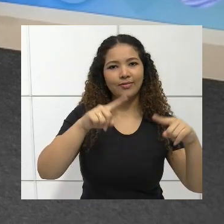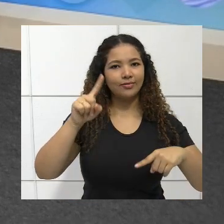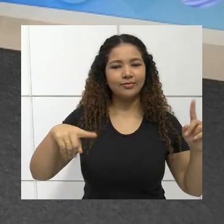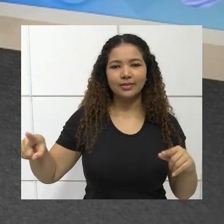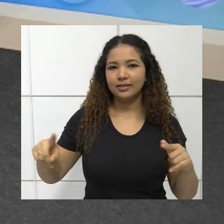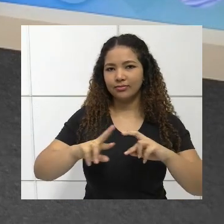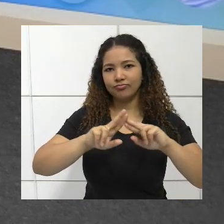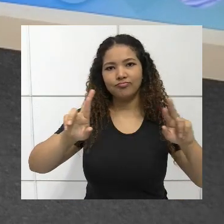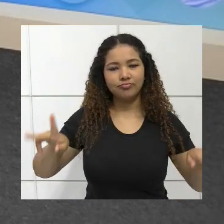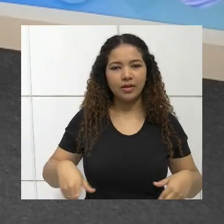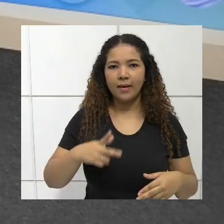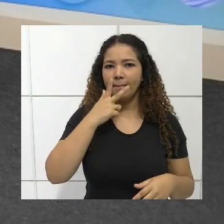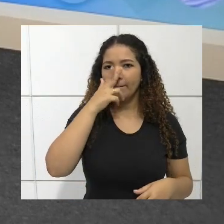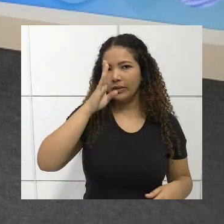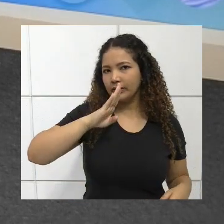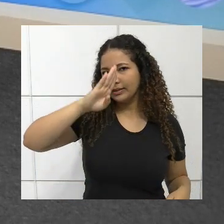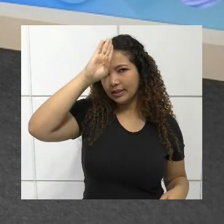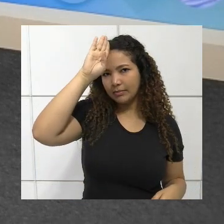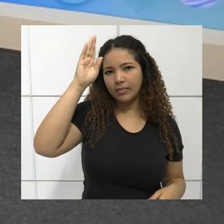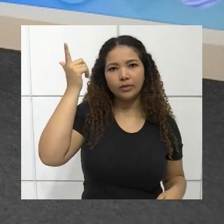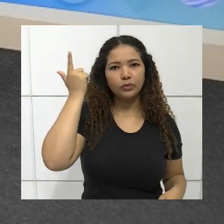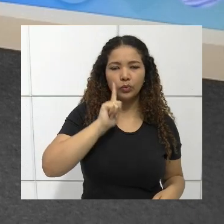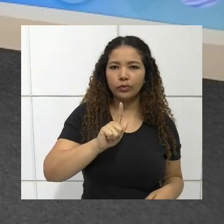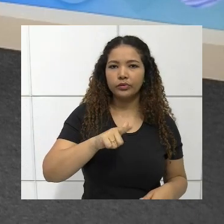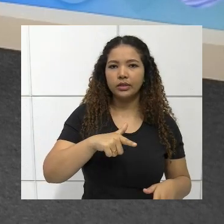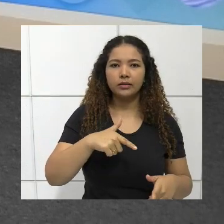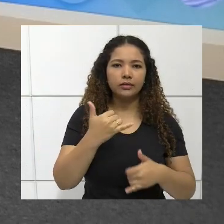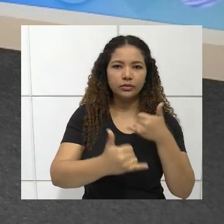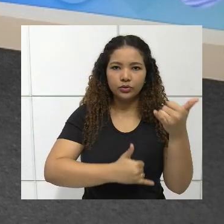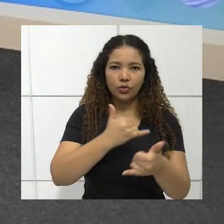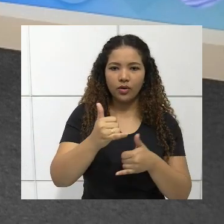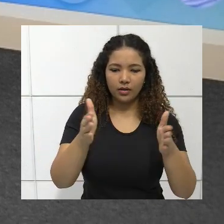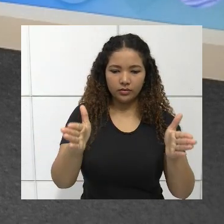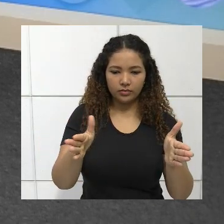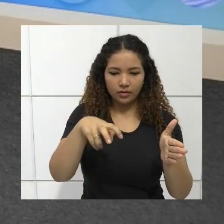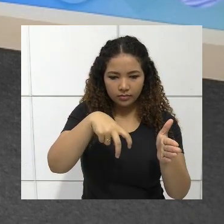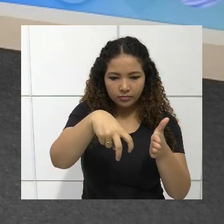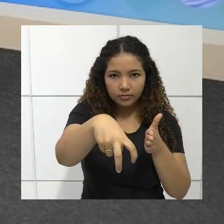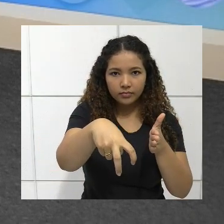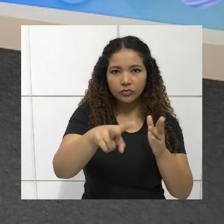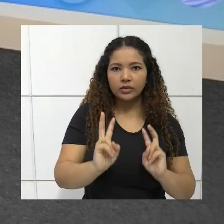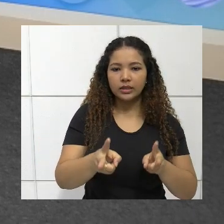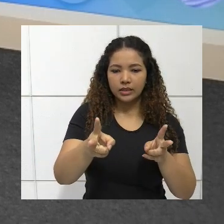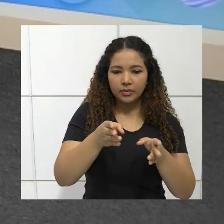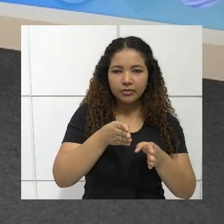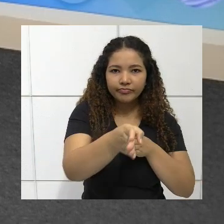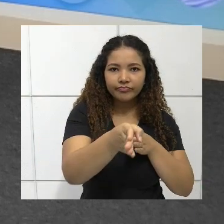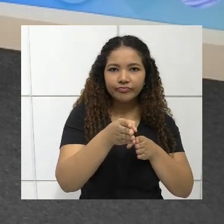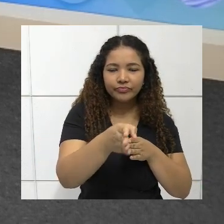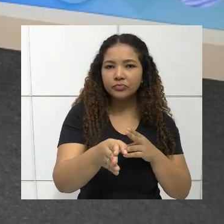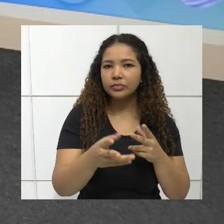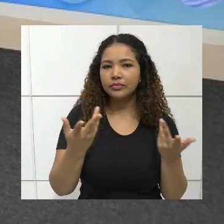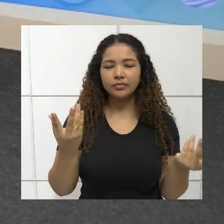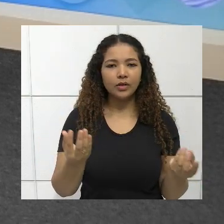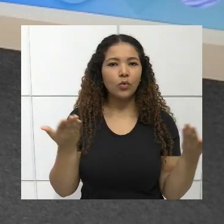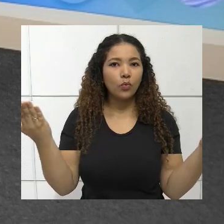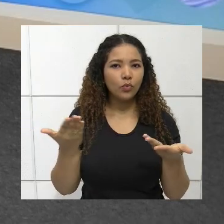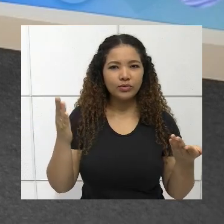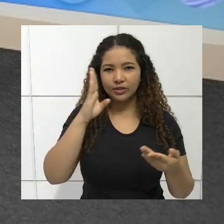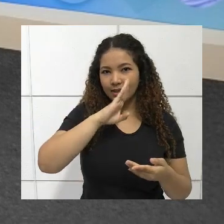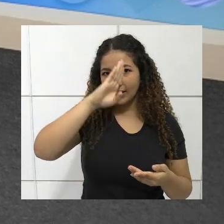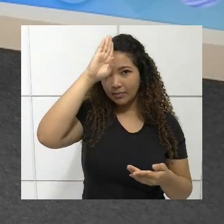Me parece que o Neymar não é jogador de meio campo, o Neymar sempre foi atacante em toda a sua carreira. Hoje o Neymar